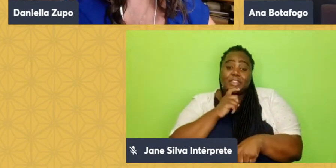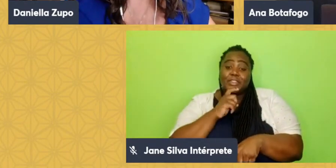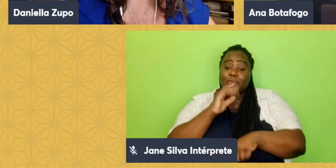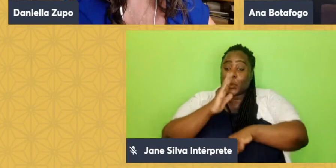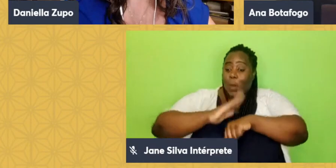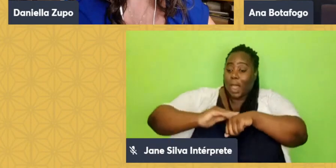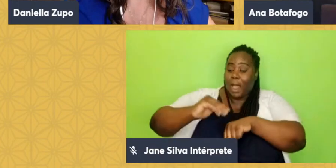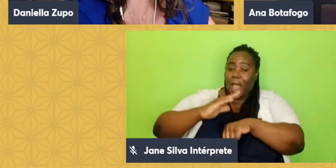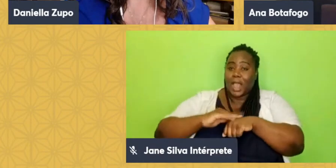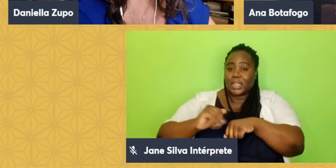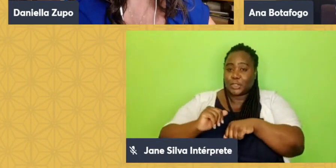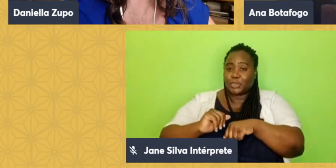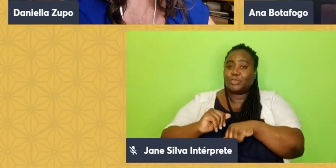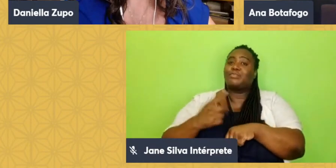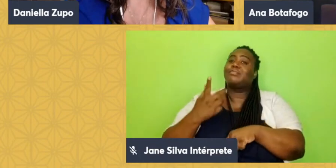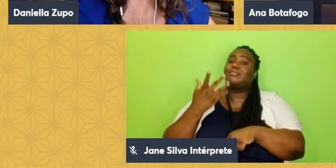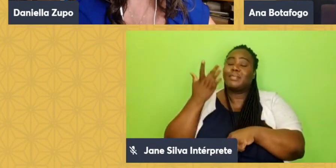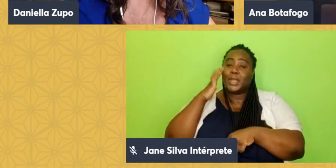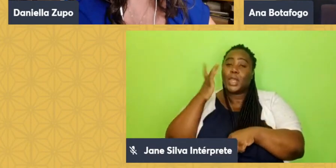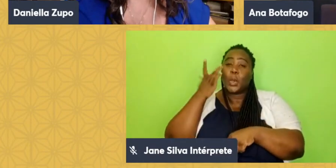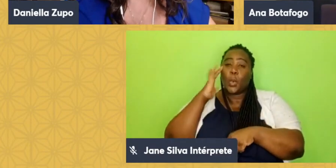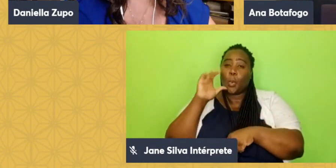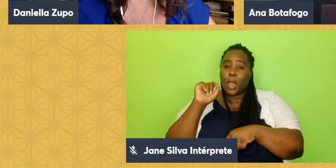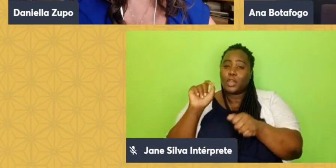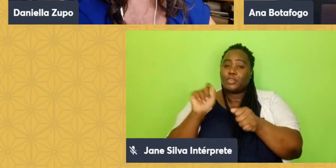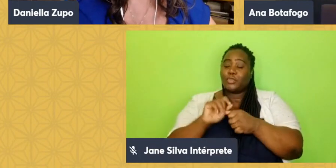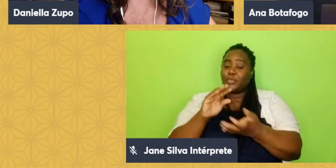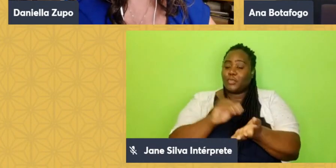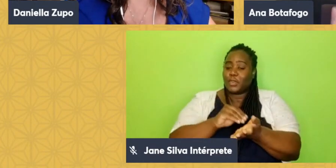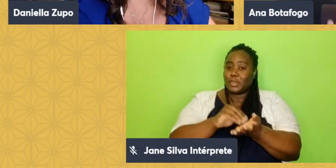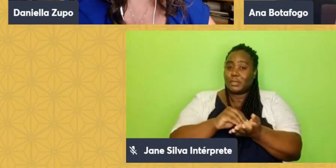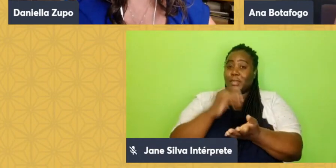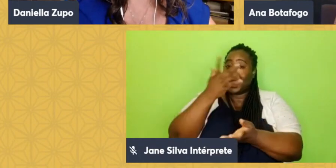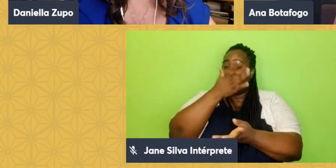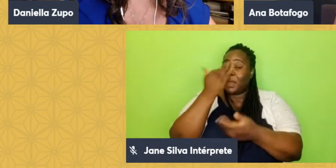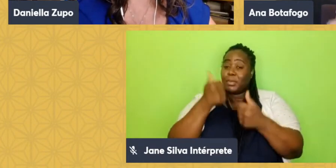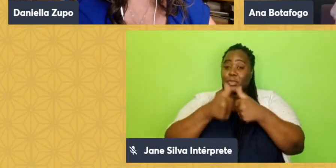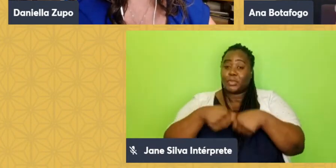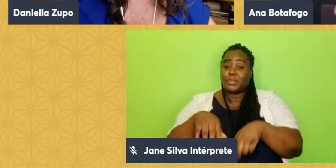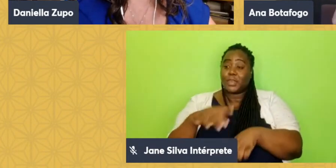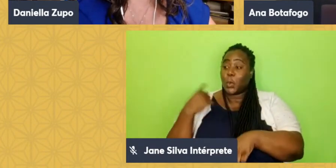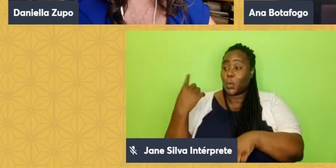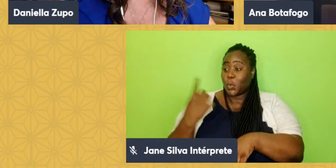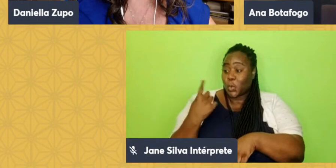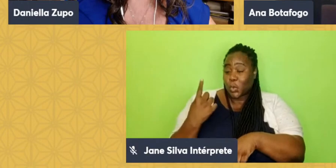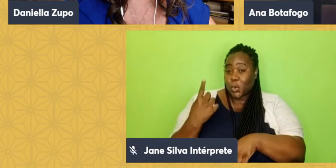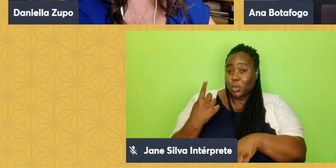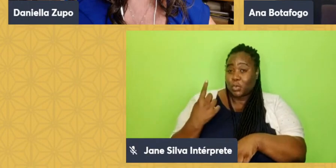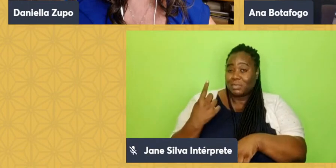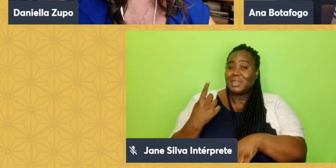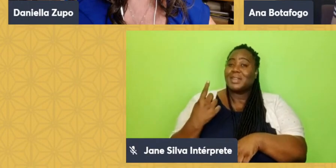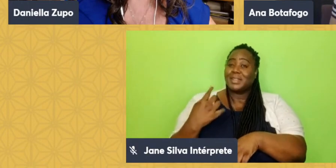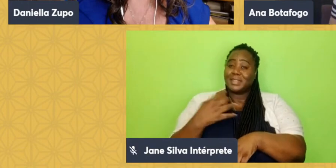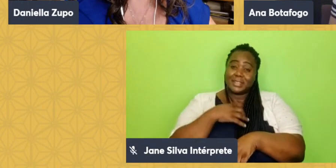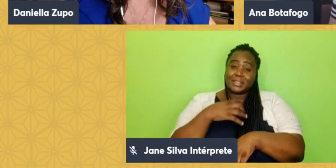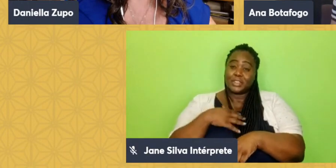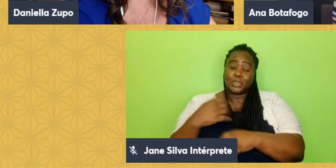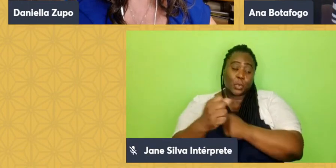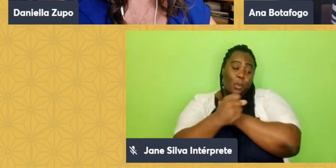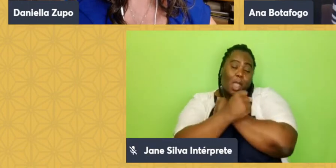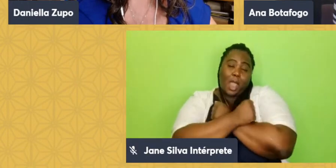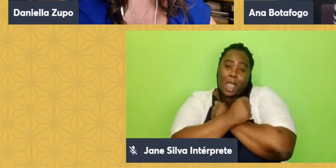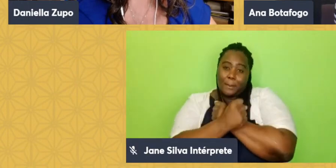acarinha e nisso eu acho que fez muita falta quem ficou só durante muito tempo eu acho que a falta do abraço